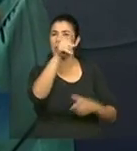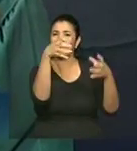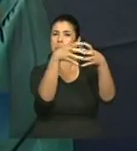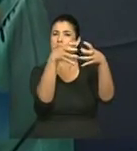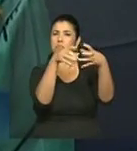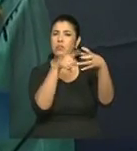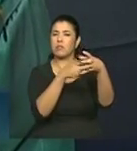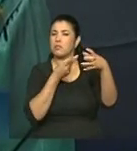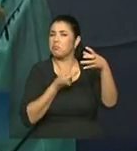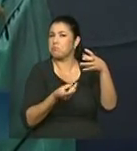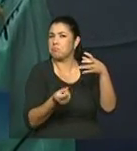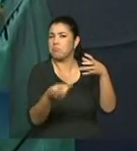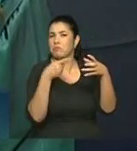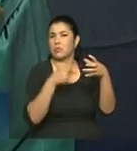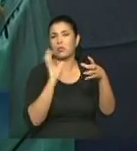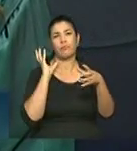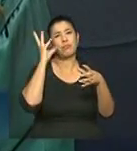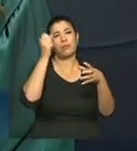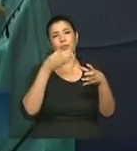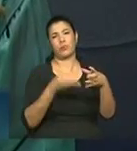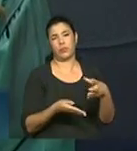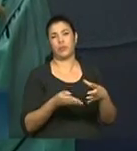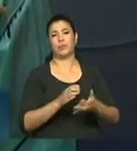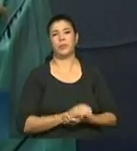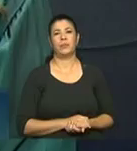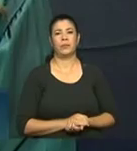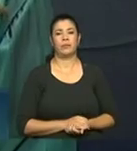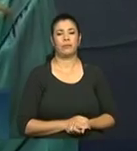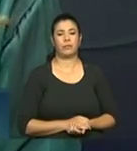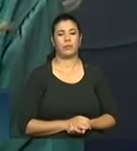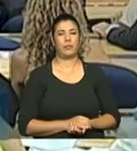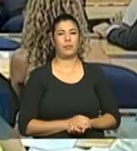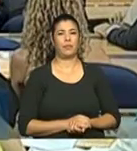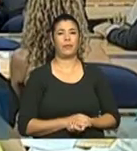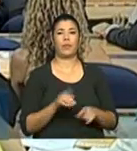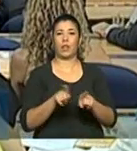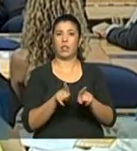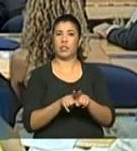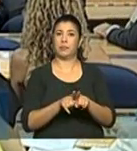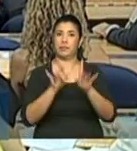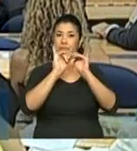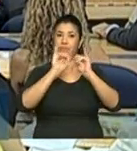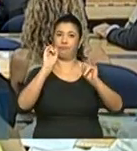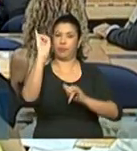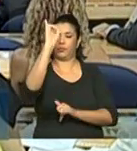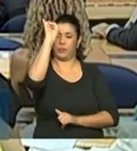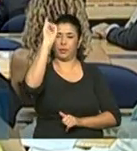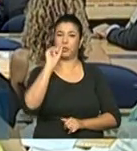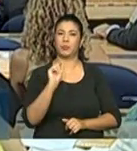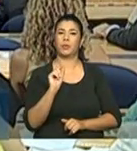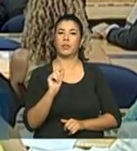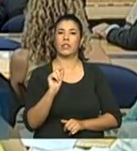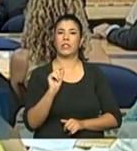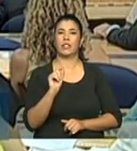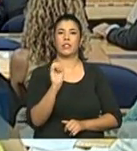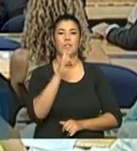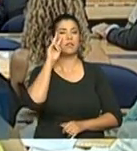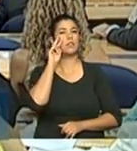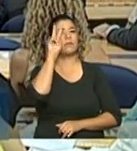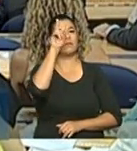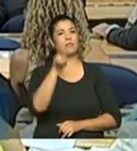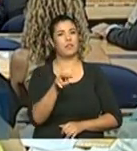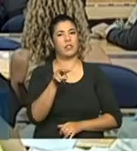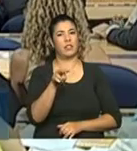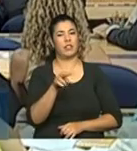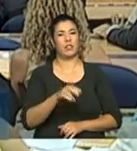muito tempo, historicamente. Liosa, deixa eu só colocar complementar uma informação que eu acho que é importante. Se você olhar